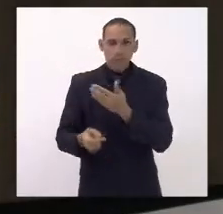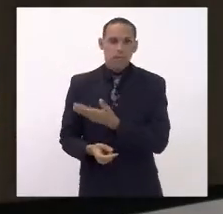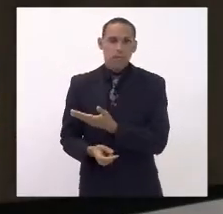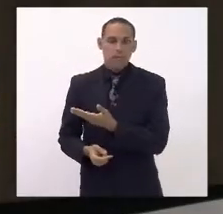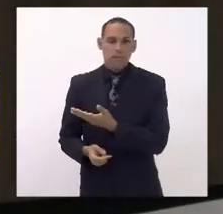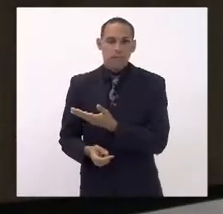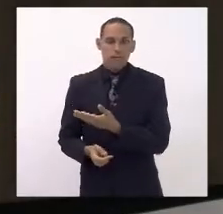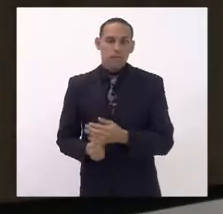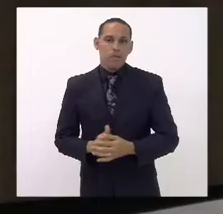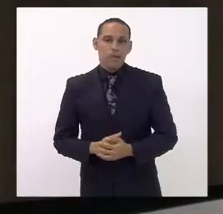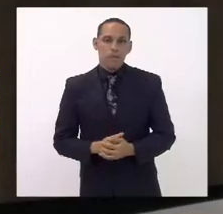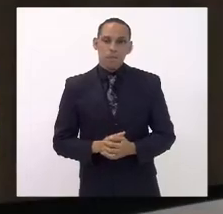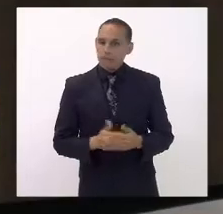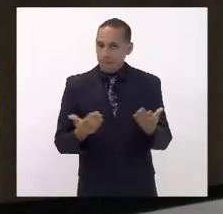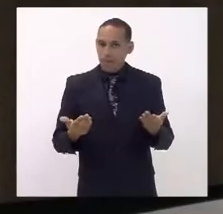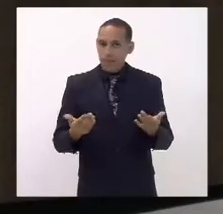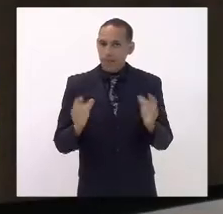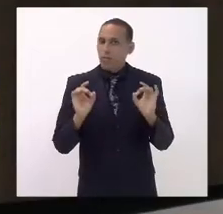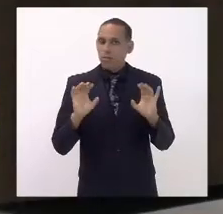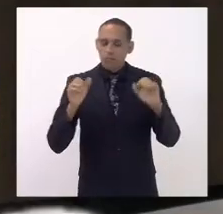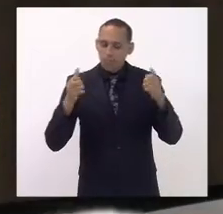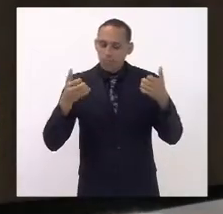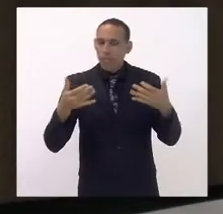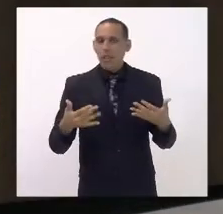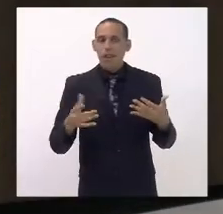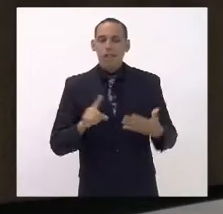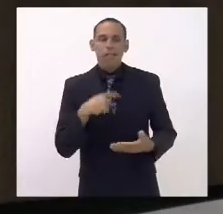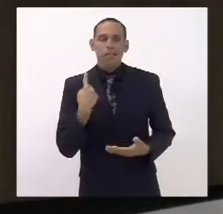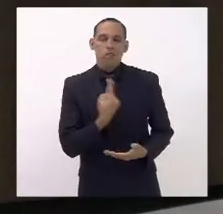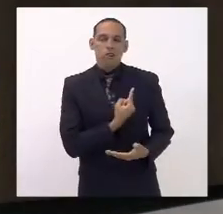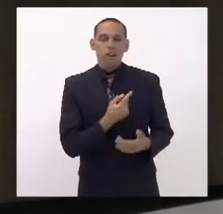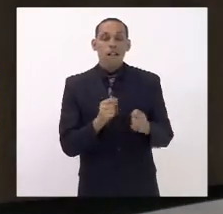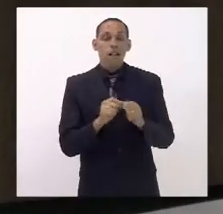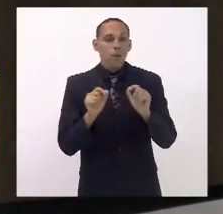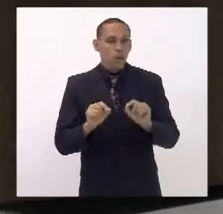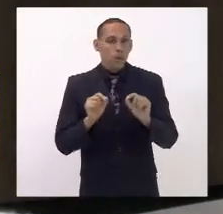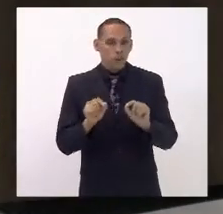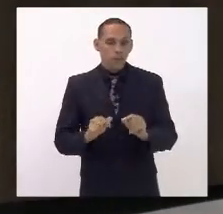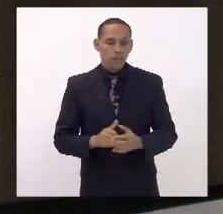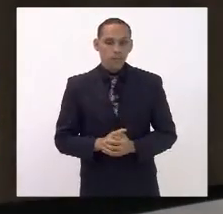Então, é só para dizer que nós fizemos